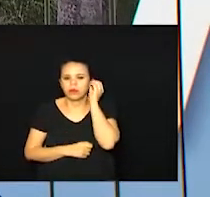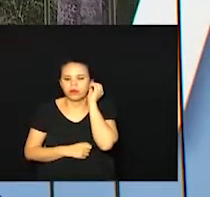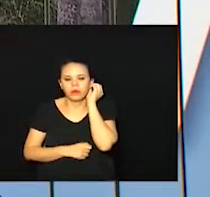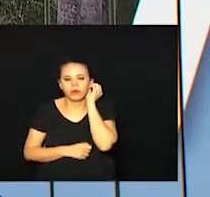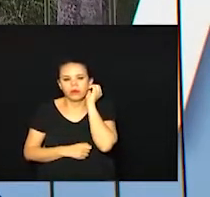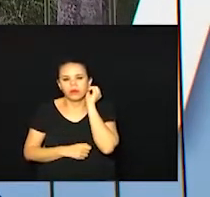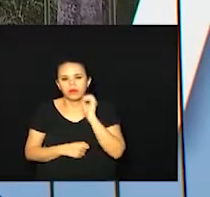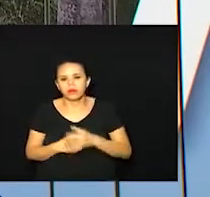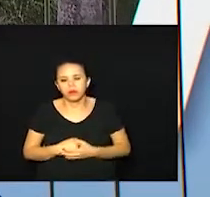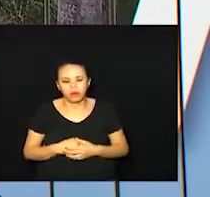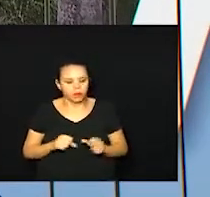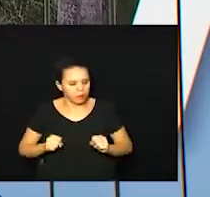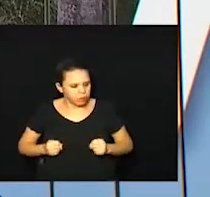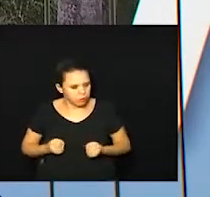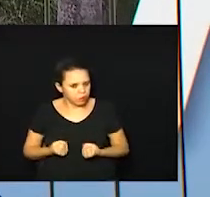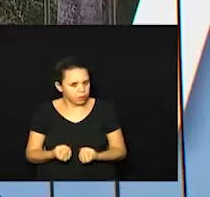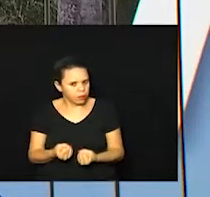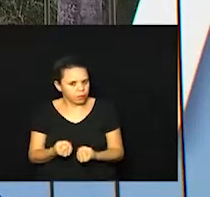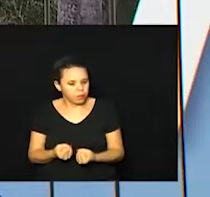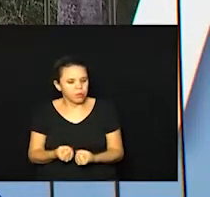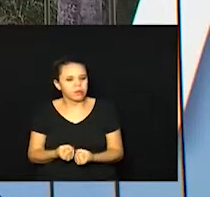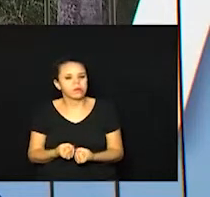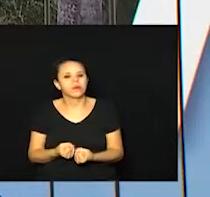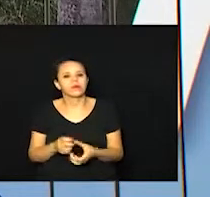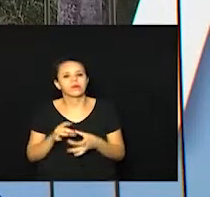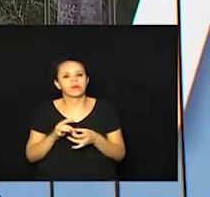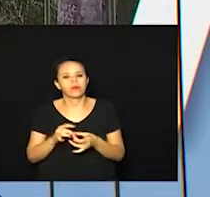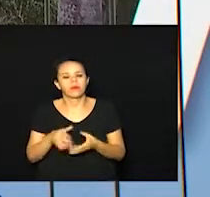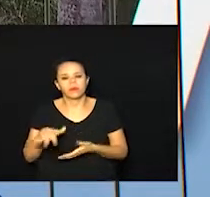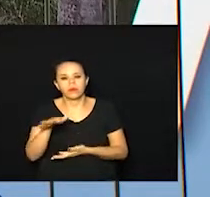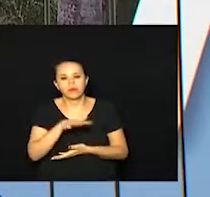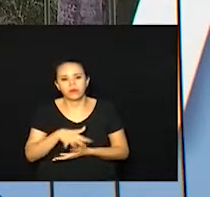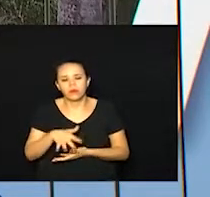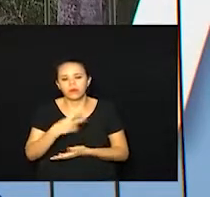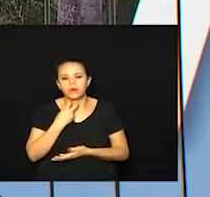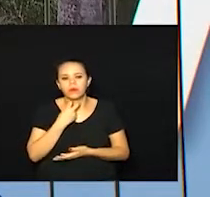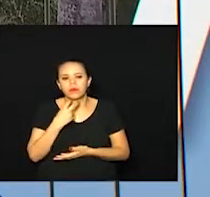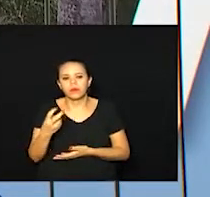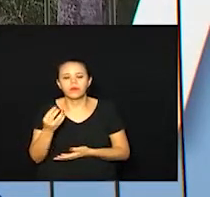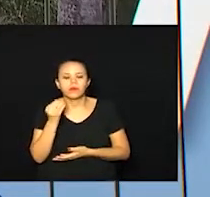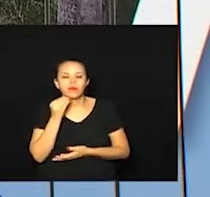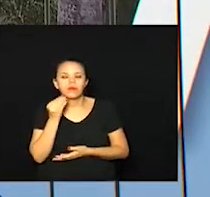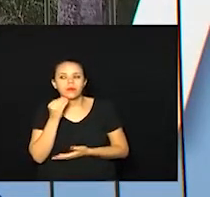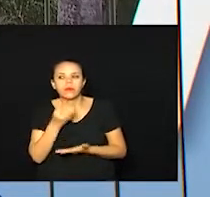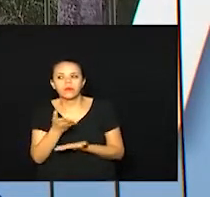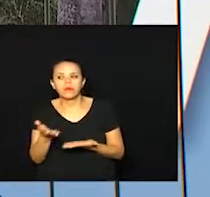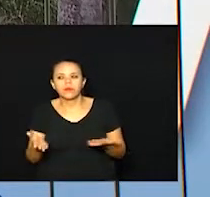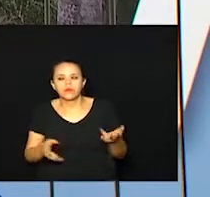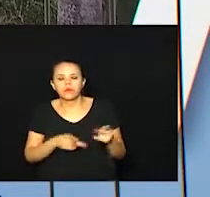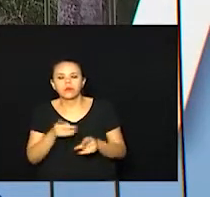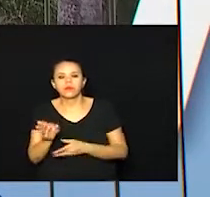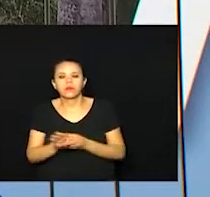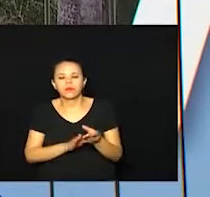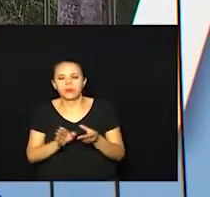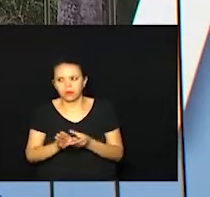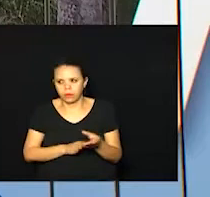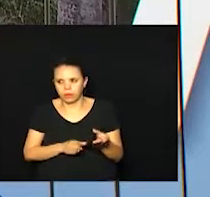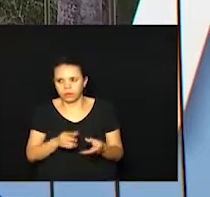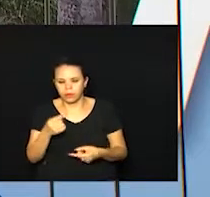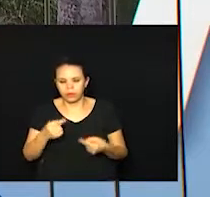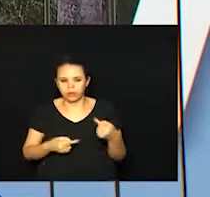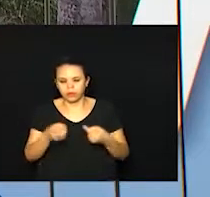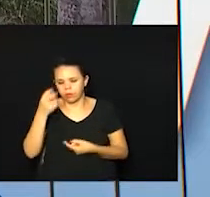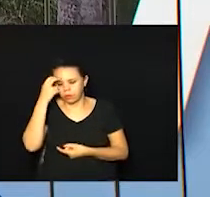foi fortalecer, dar musculatura, dar voz a esse Conselho Municipal de